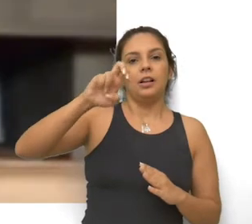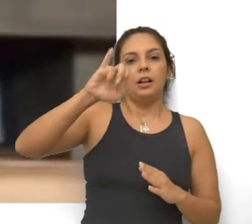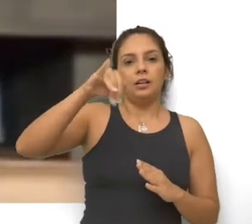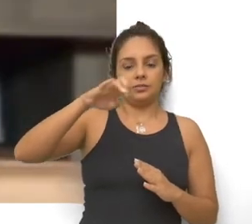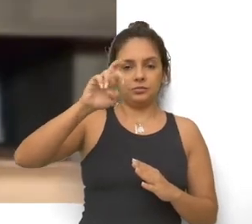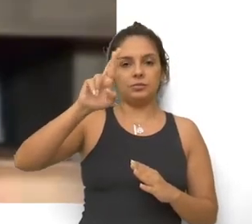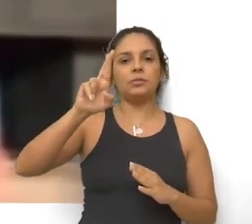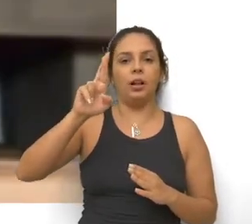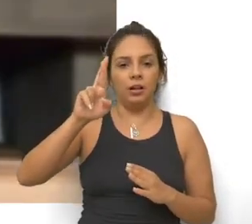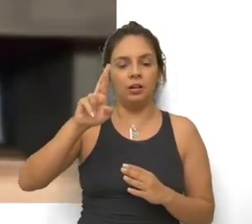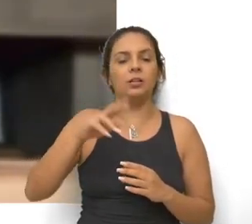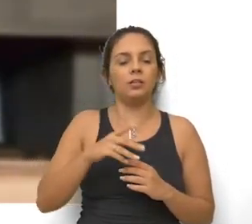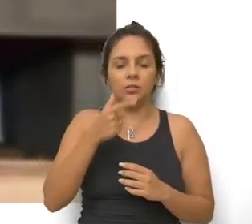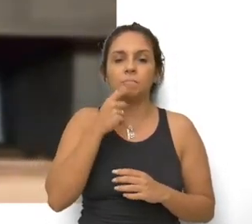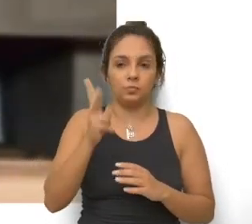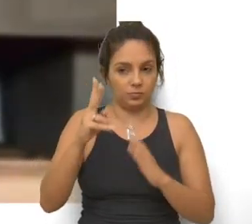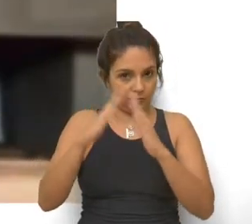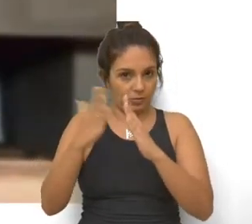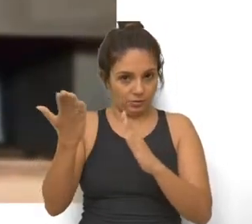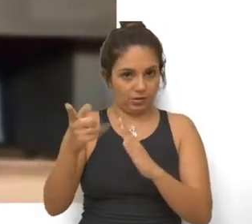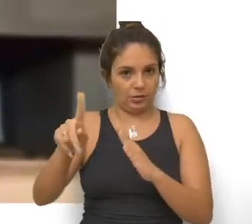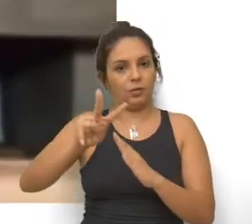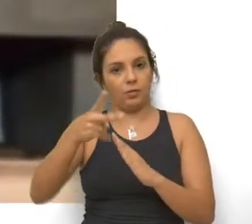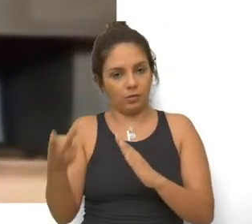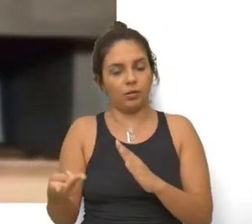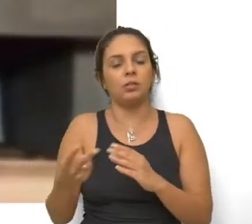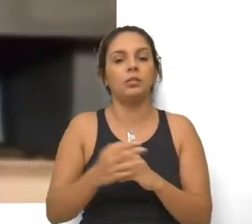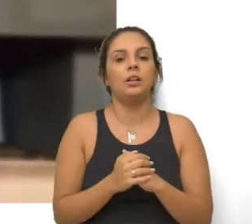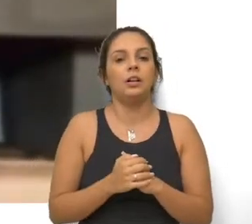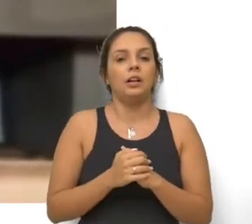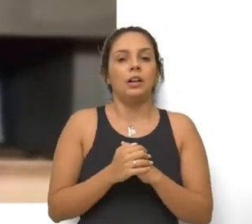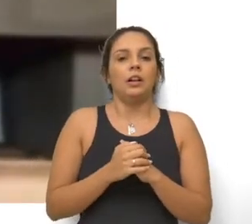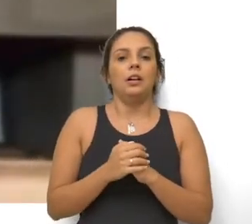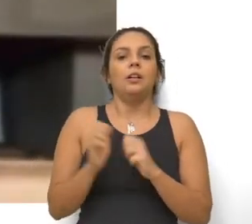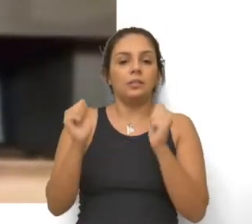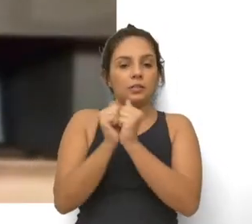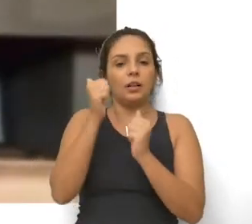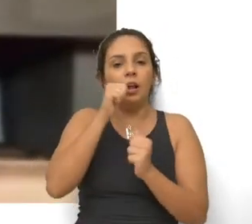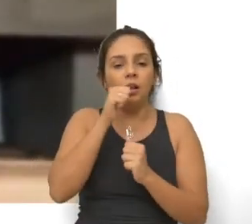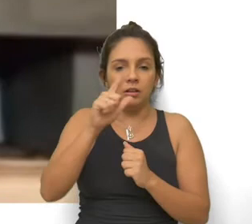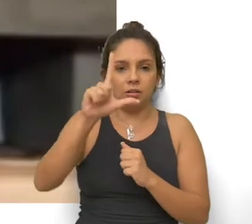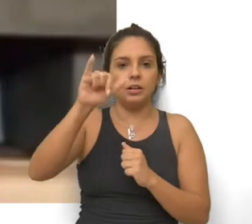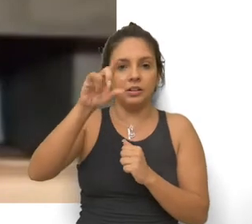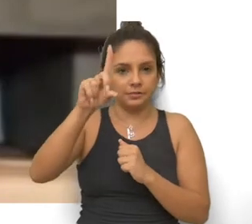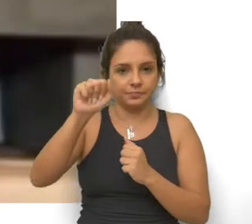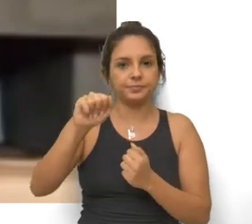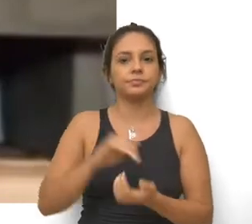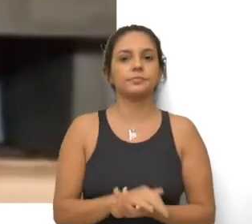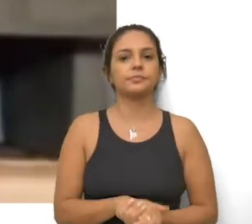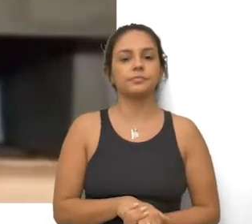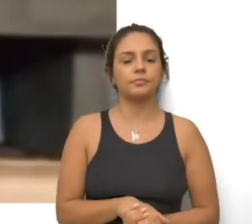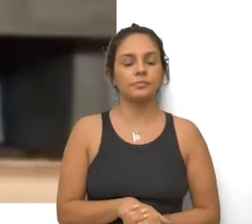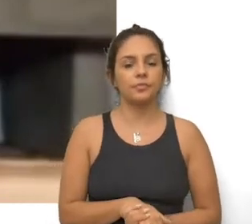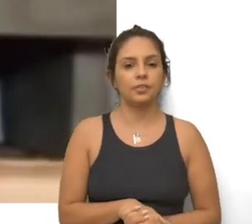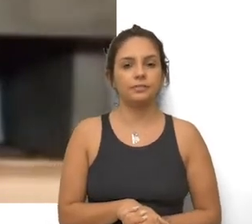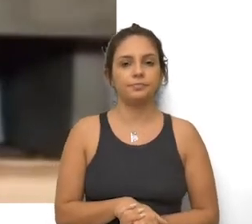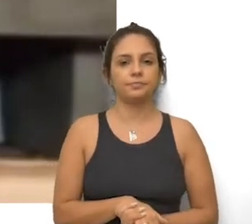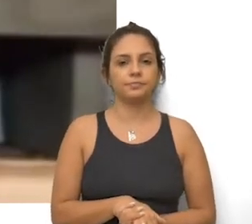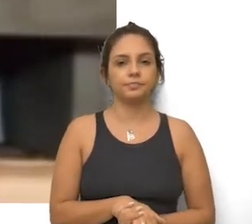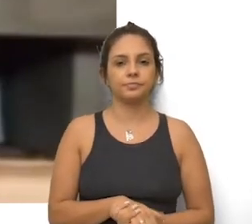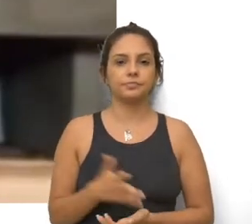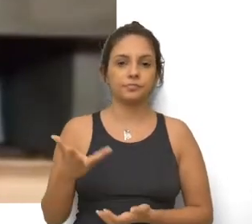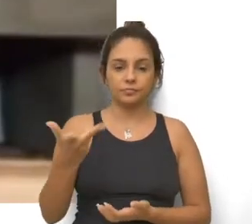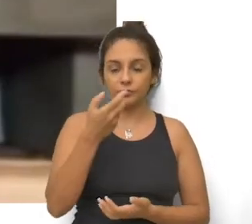esse artista plástico maravilhoso de Minas. Ele e a Linda, que ainda estava viva, nos receberam